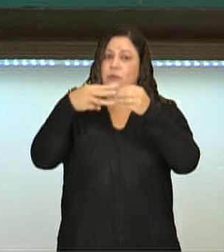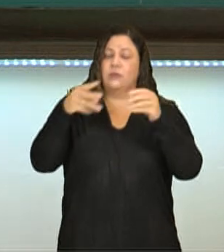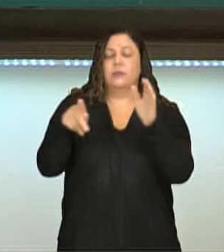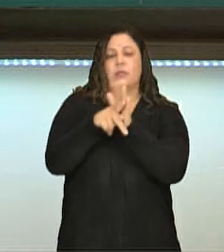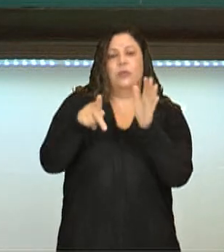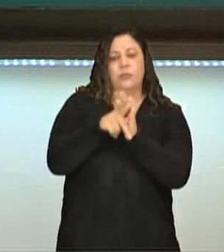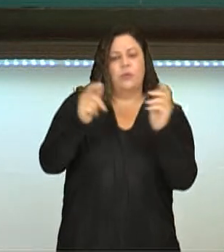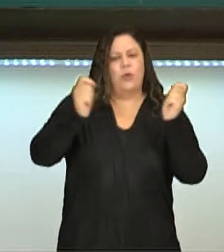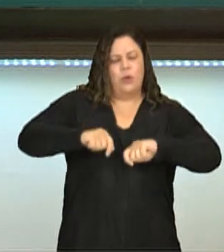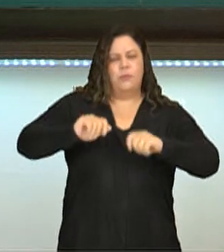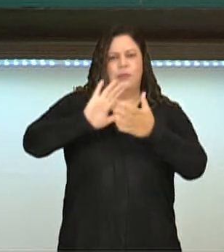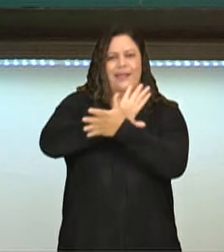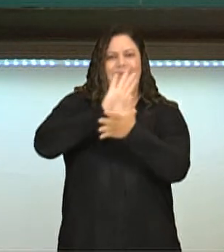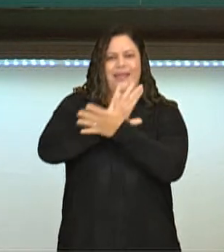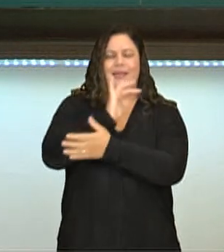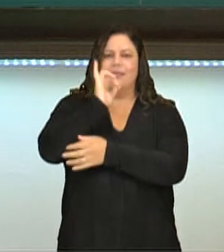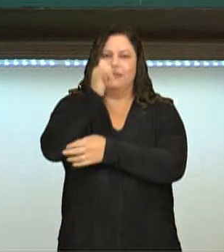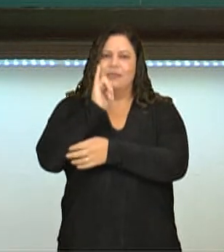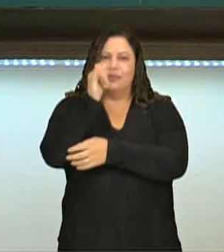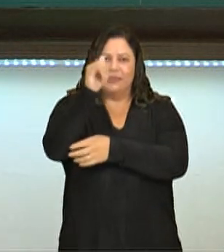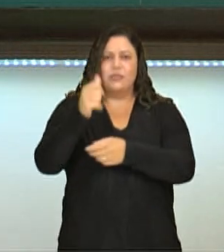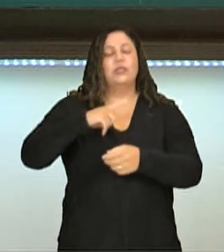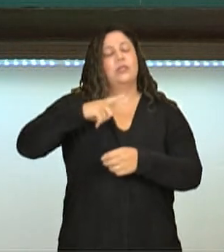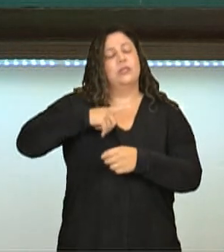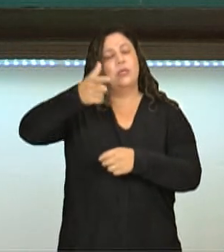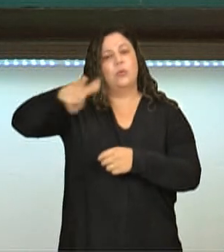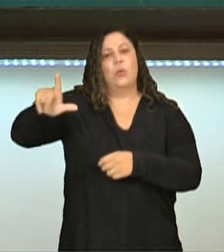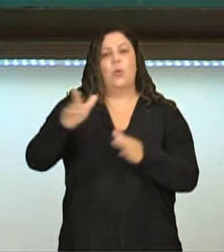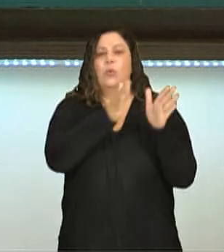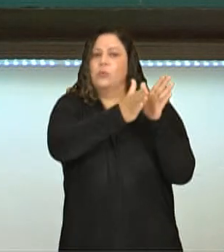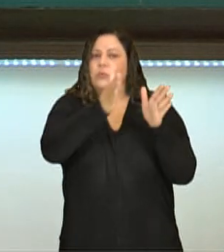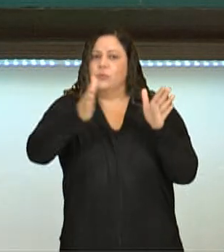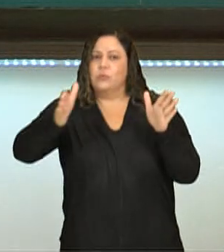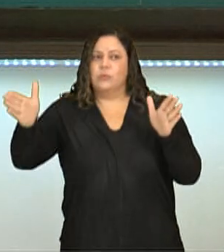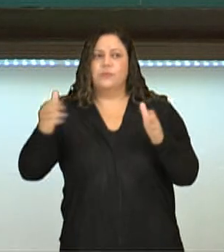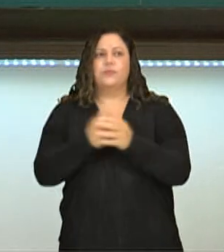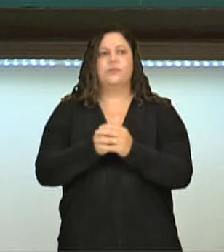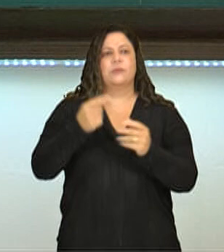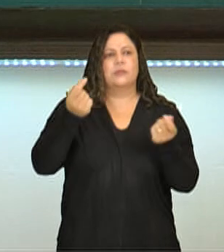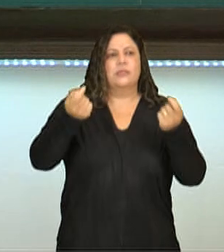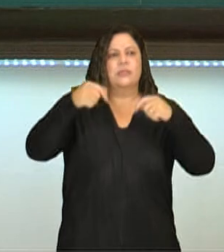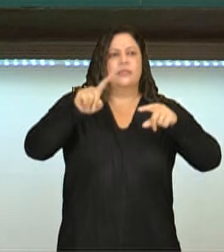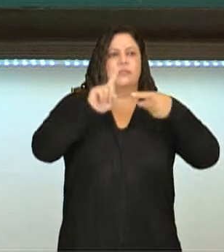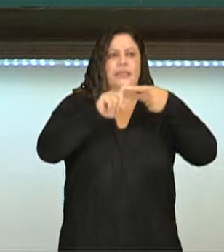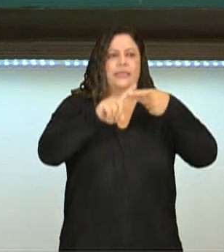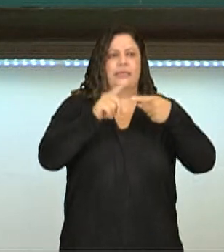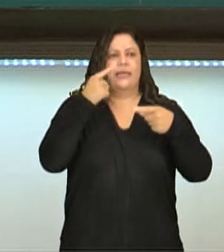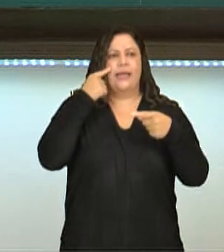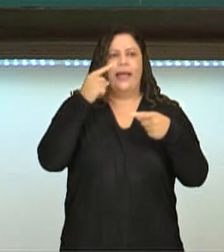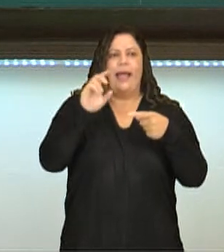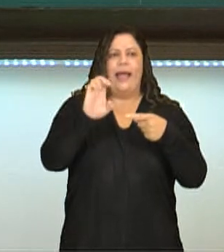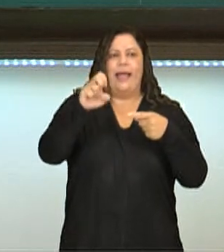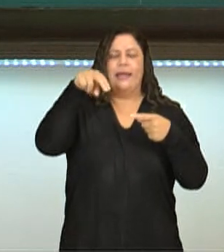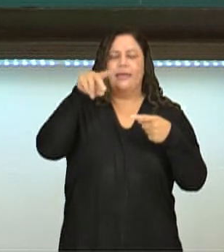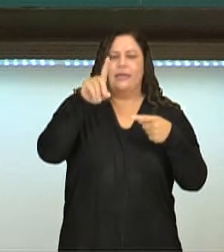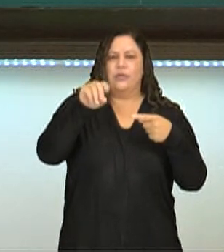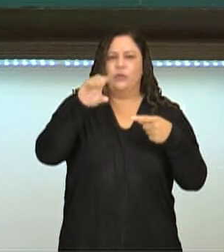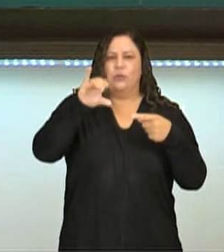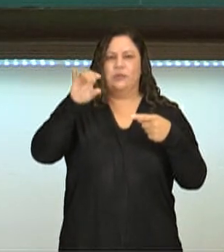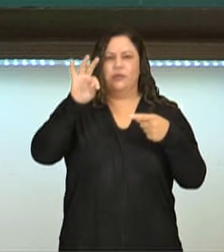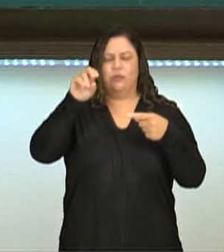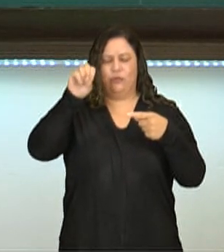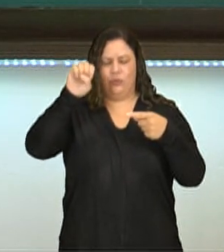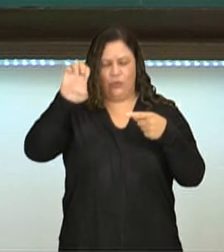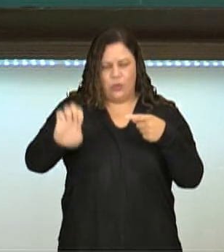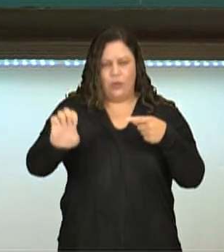ela vai gastar energia. Também existem outros processos de endocitose e exocitose, aquilo que ela vai englobar partículas maiores